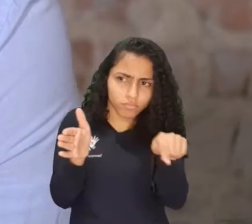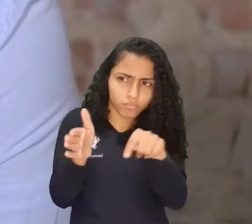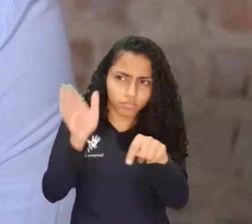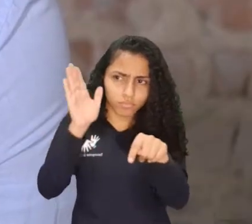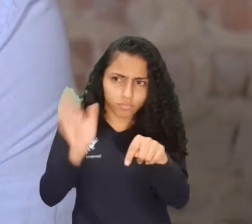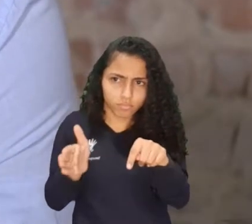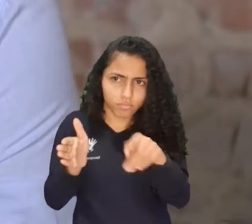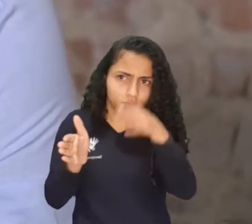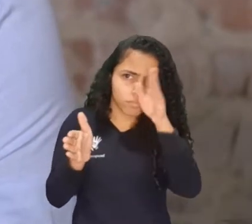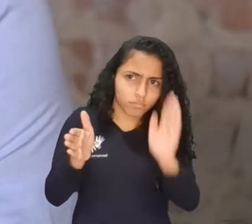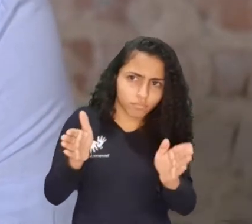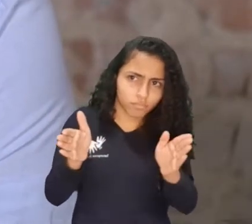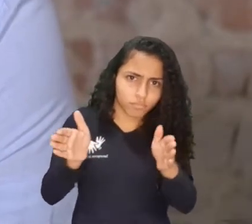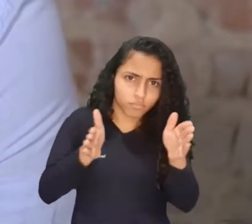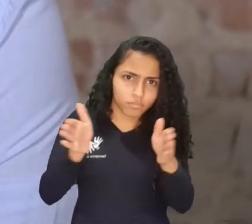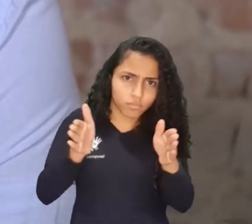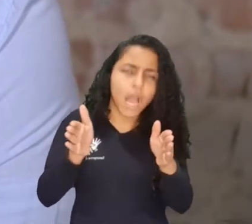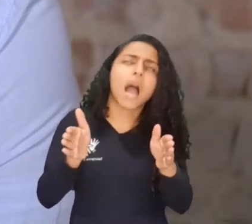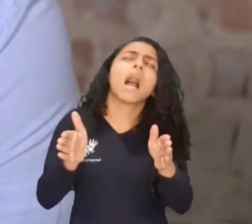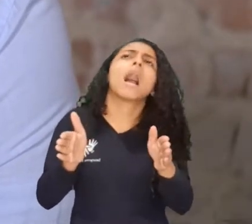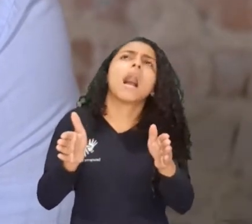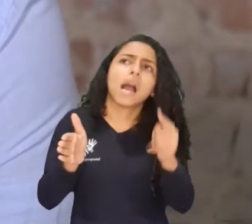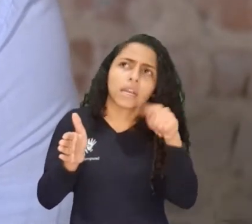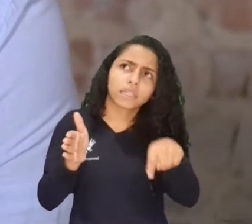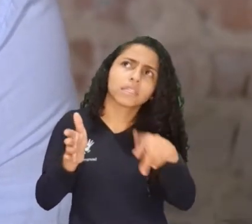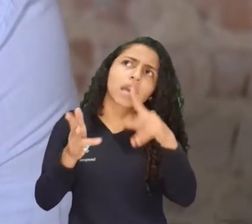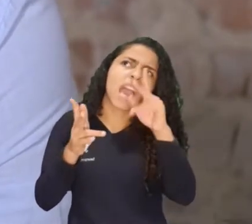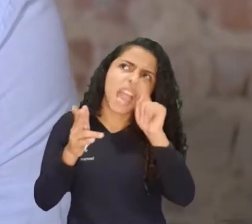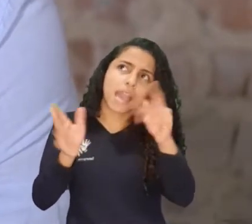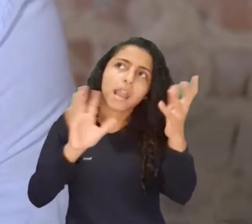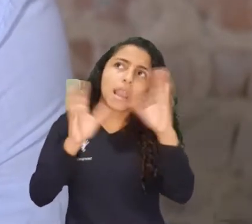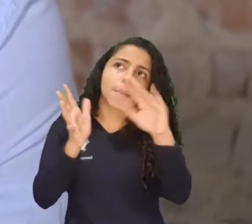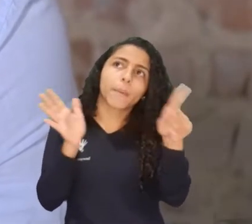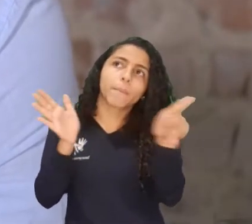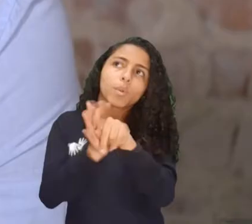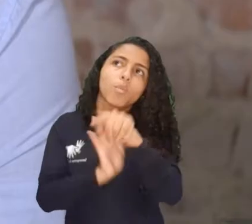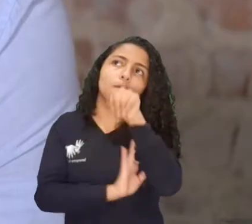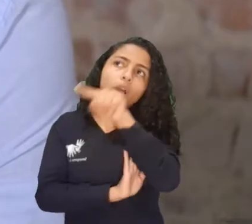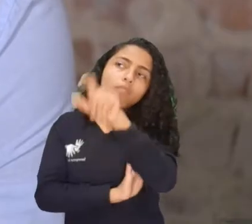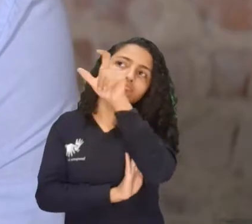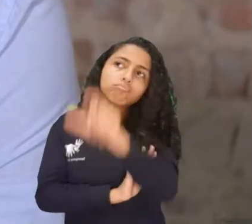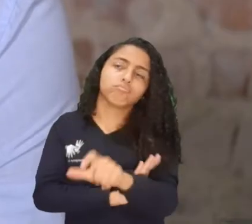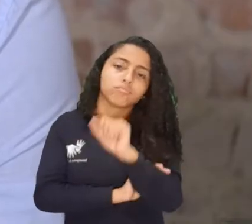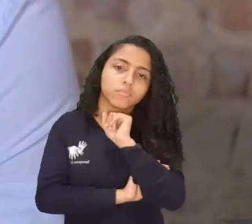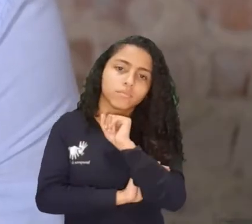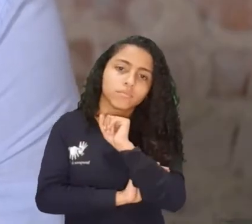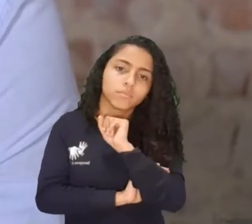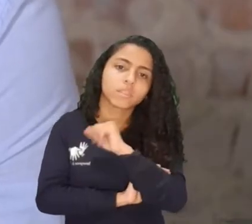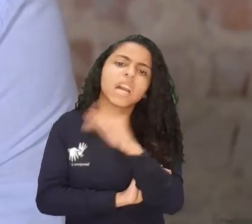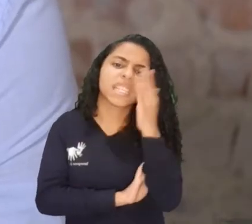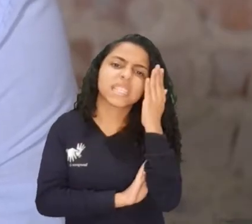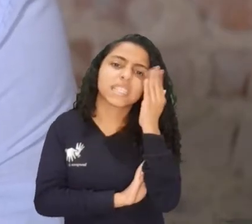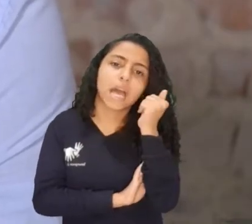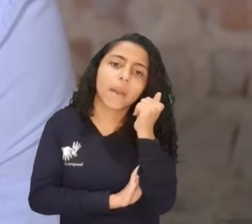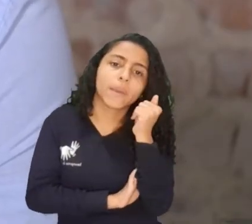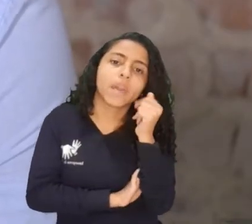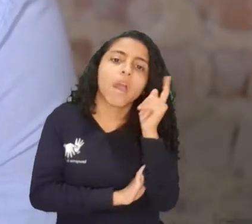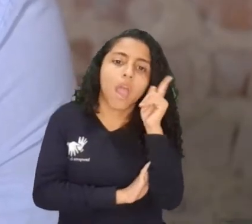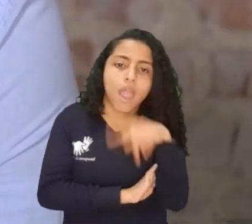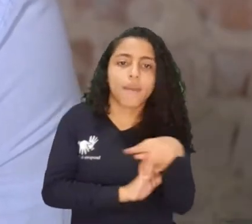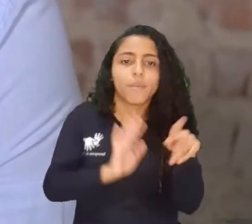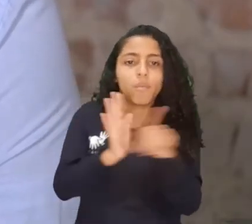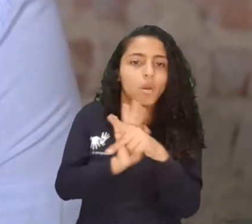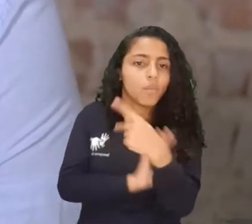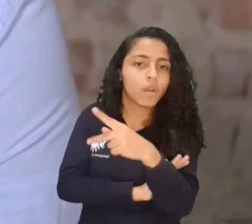criei é o nicho climático da espécie. E eu sei que aquele nicho é conservado. O que isso quer dizer?